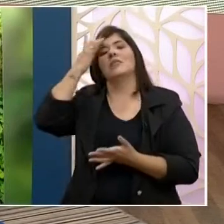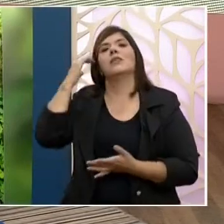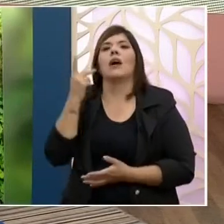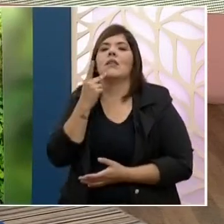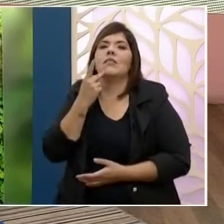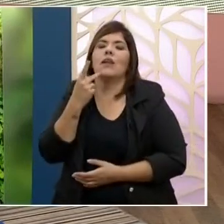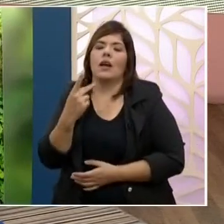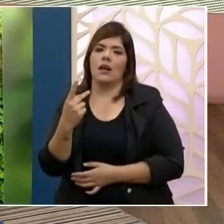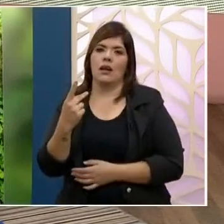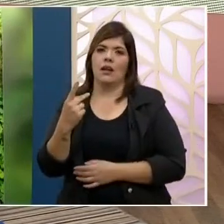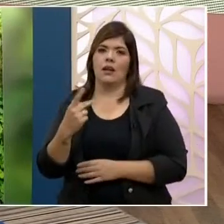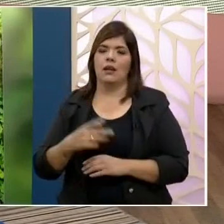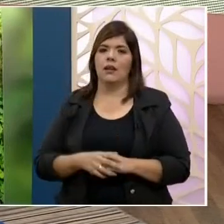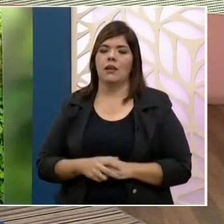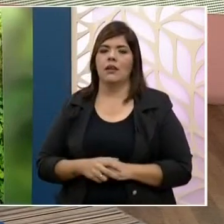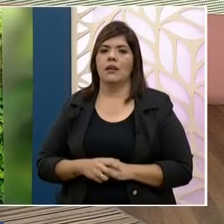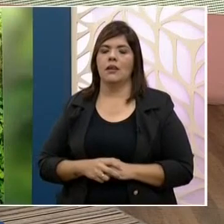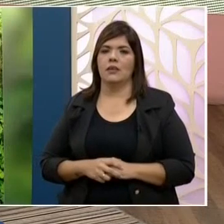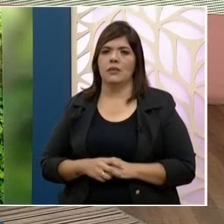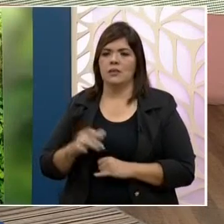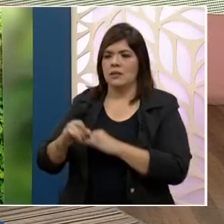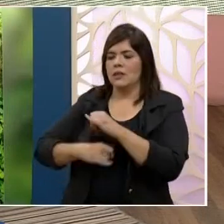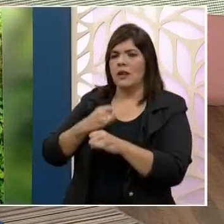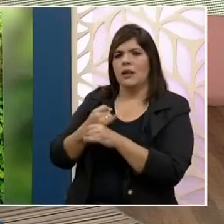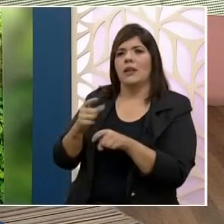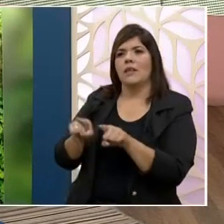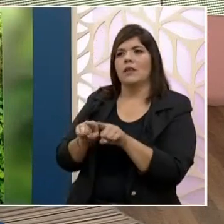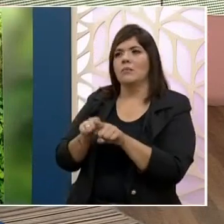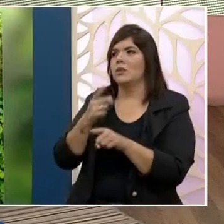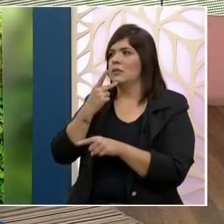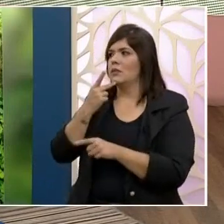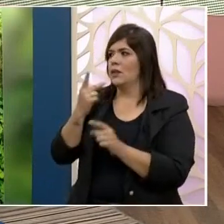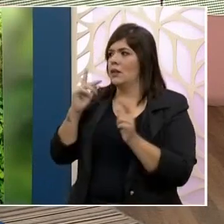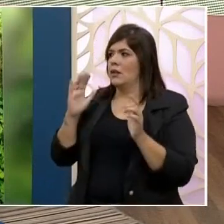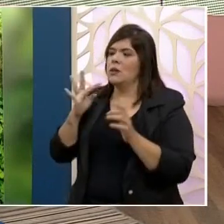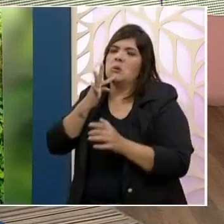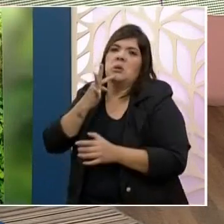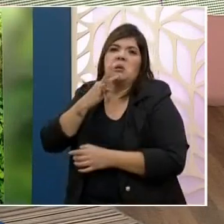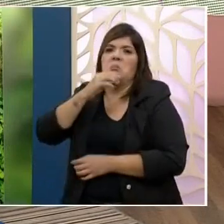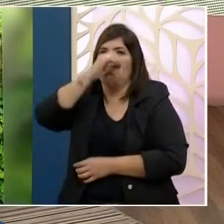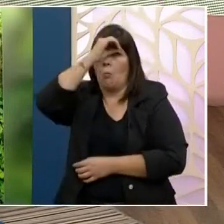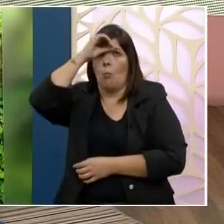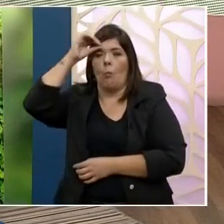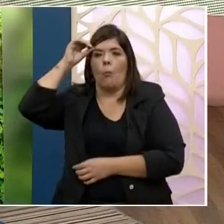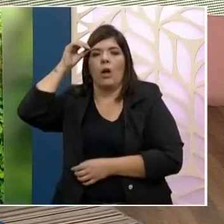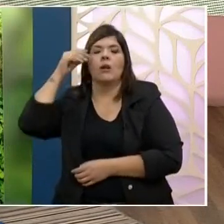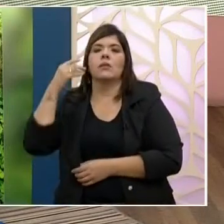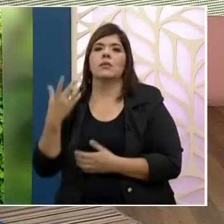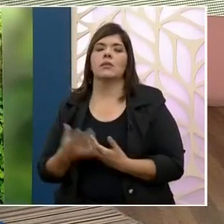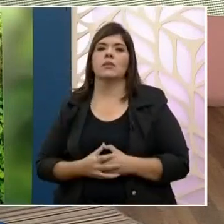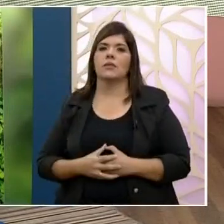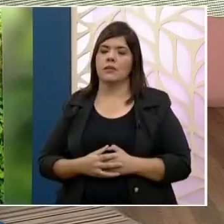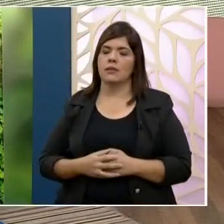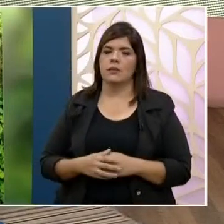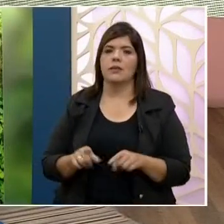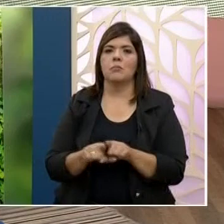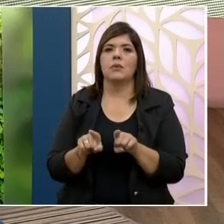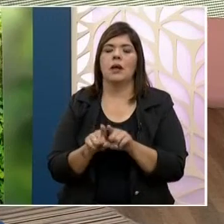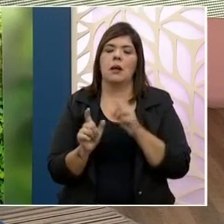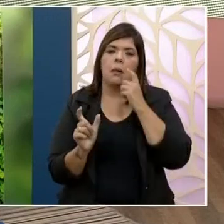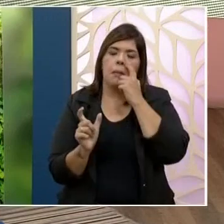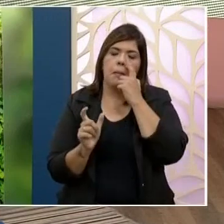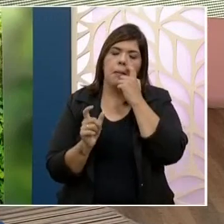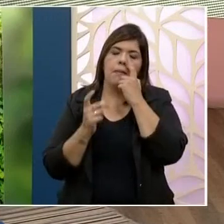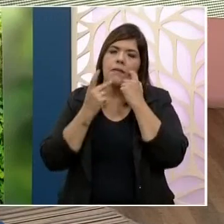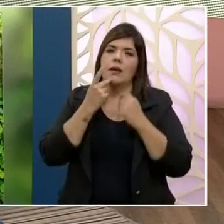também as pessoas falando, vê na internet, mas pelo que você mesmo falou, a falta do conhecimento em si, porque é novo para todo mundo. A terminologia correta